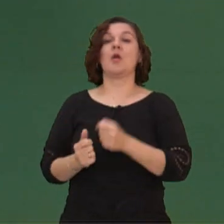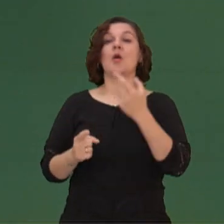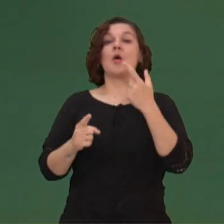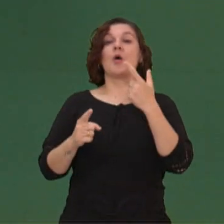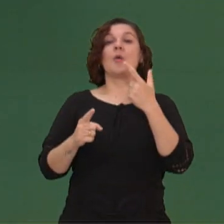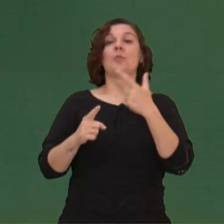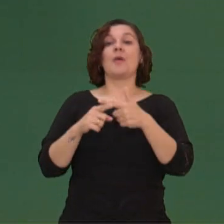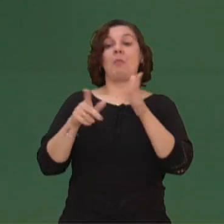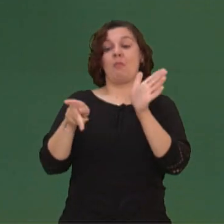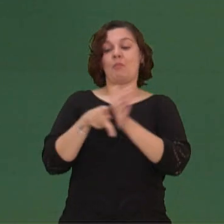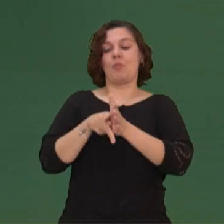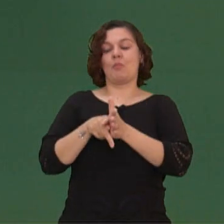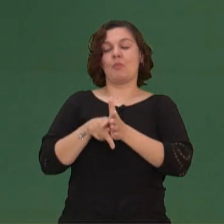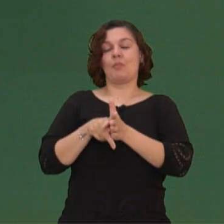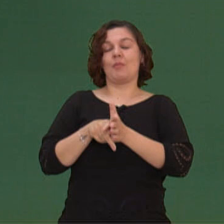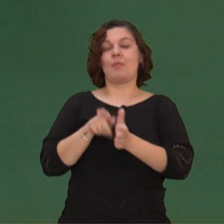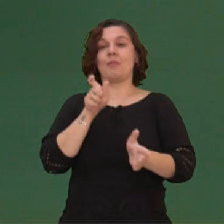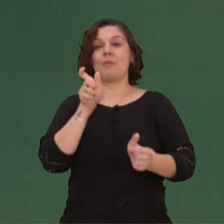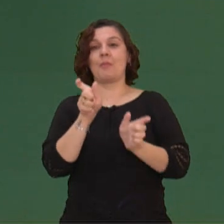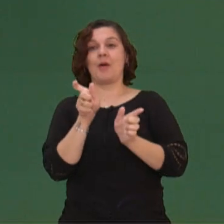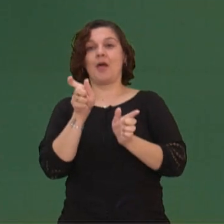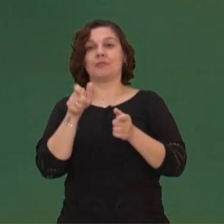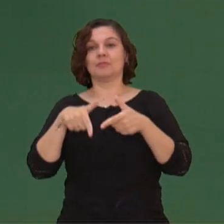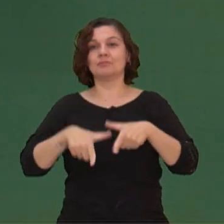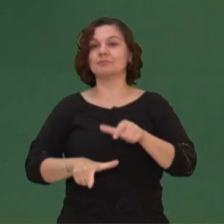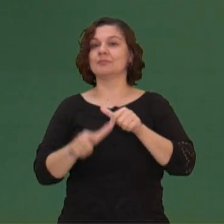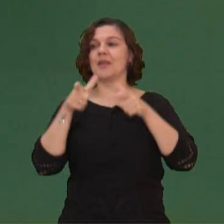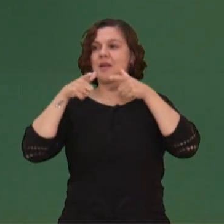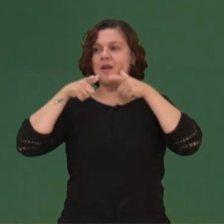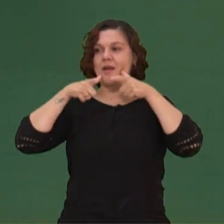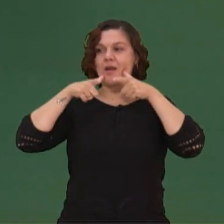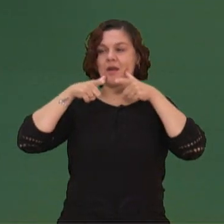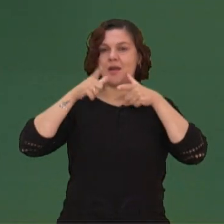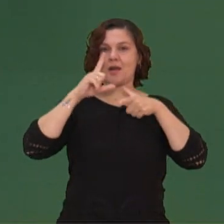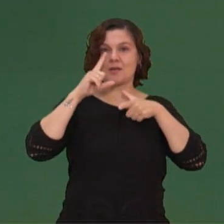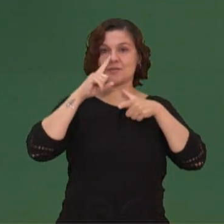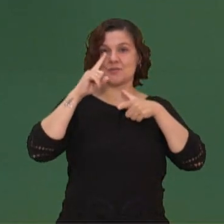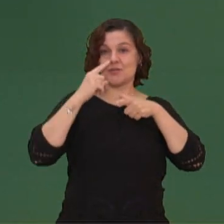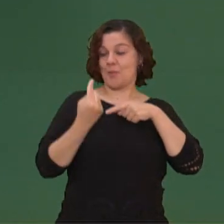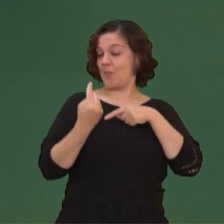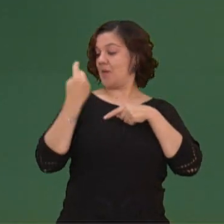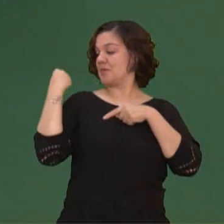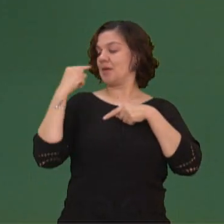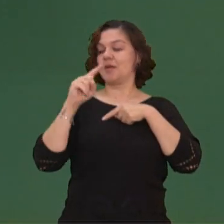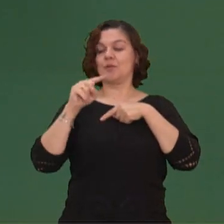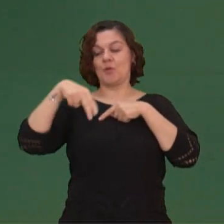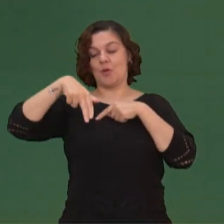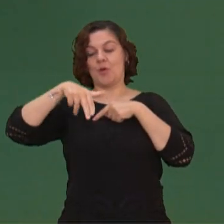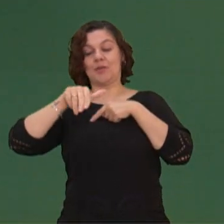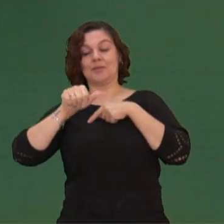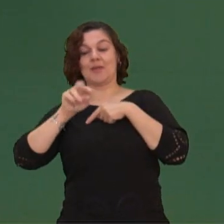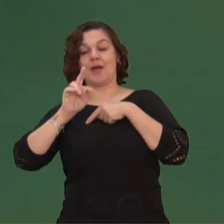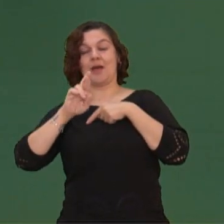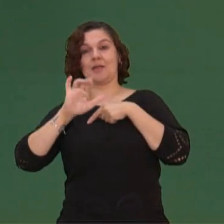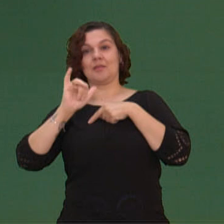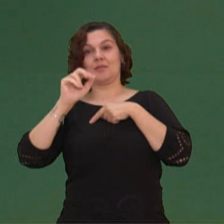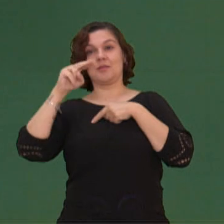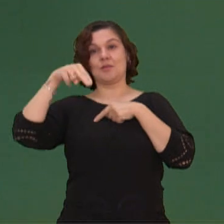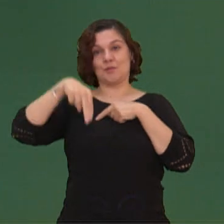do latim chamada natrium. Tudo bem? Mas em português chamado